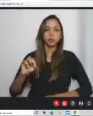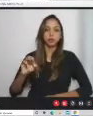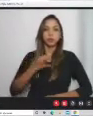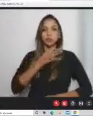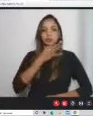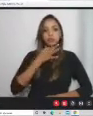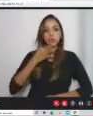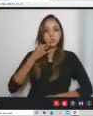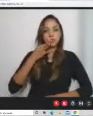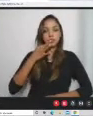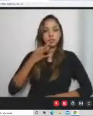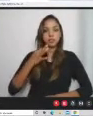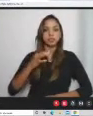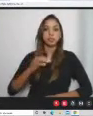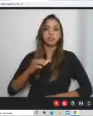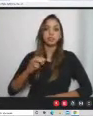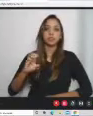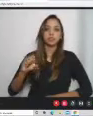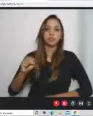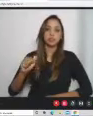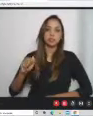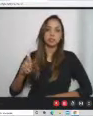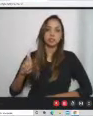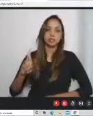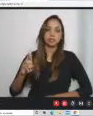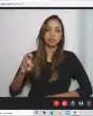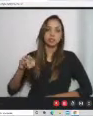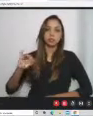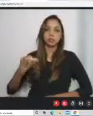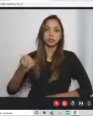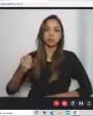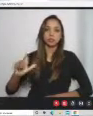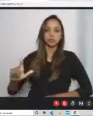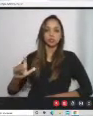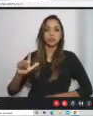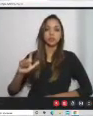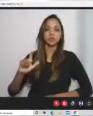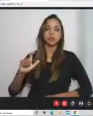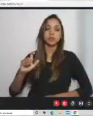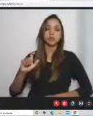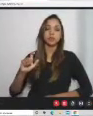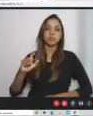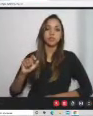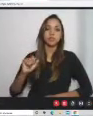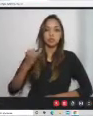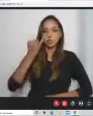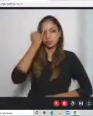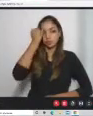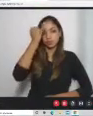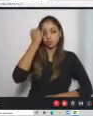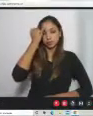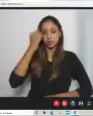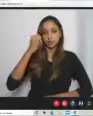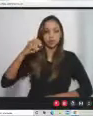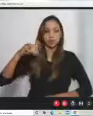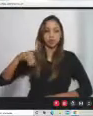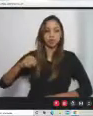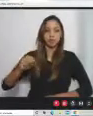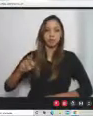Alves, vereador César Maia, vereador Michael Borges, vereador Irani, vereador Marquinhos da